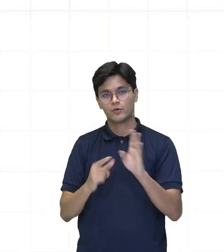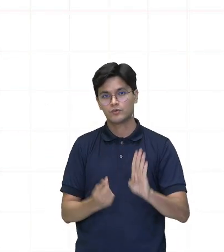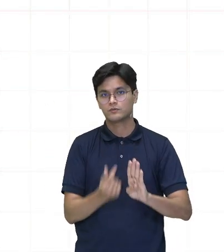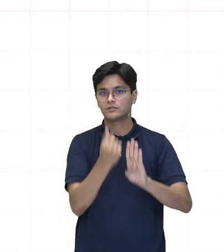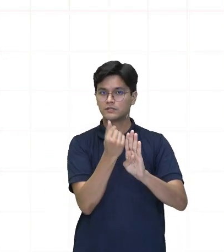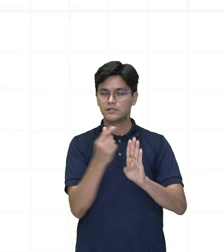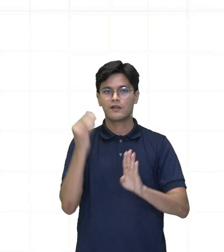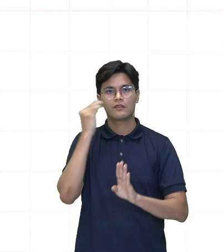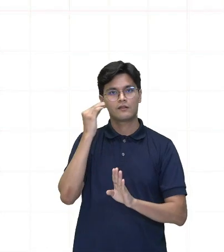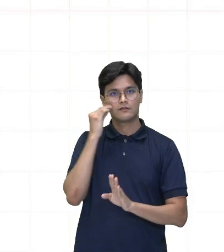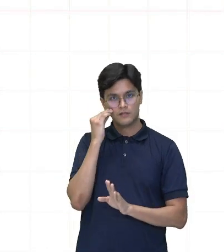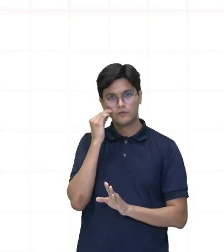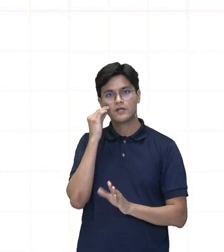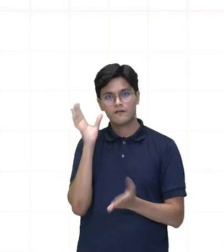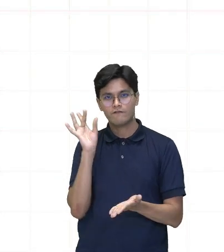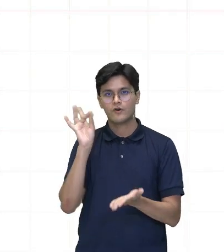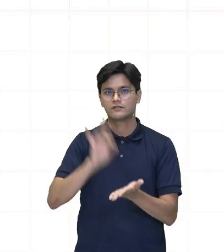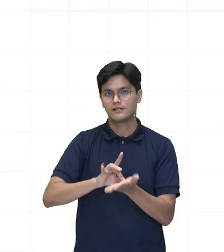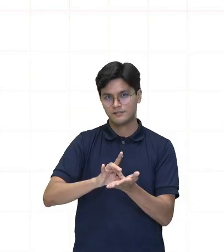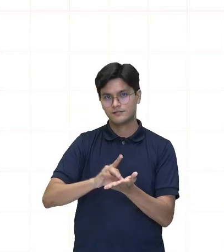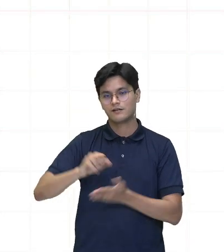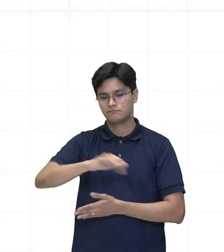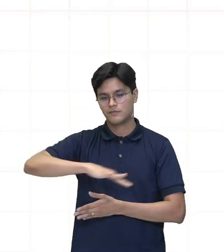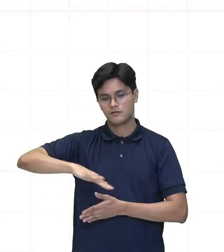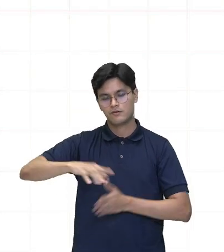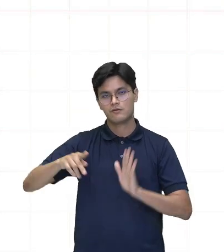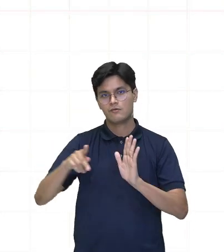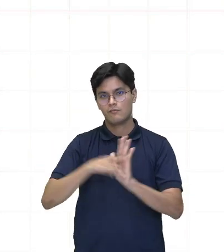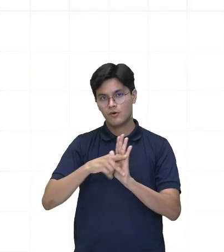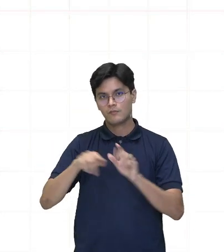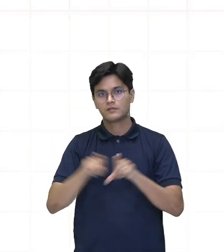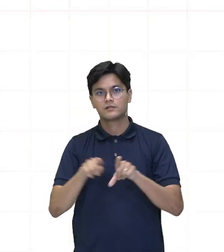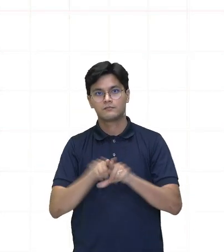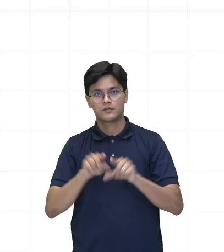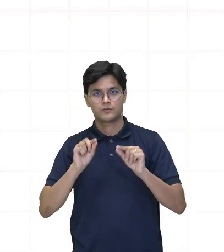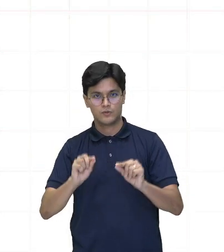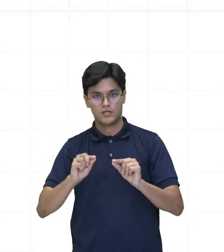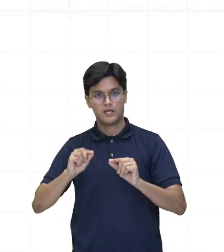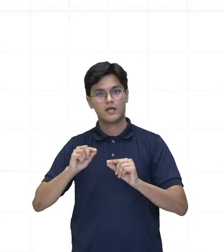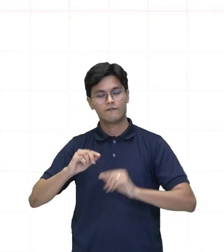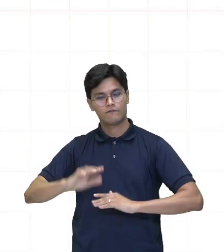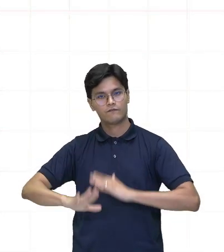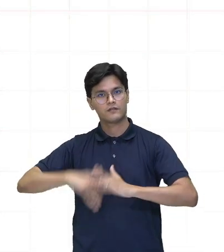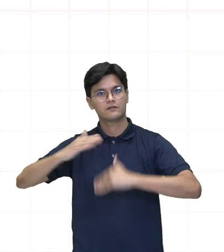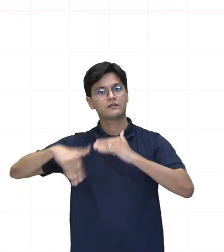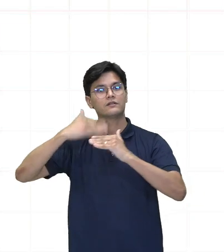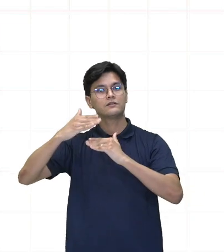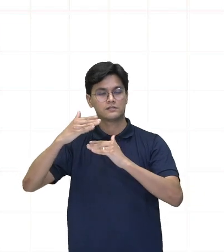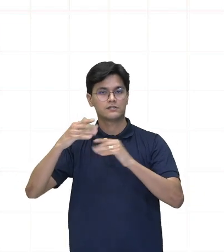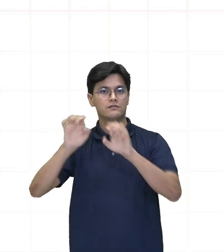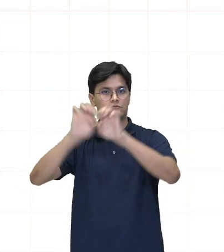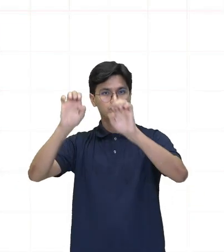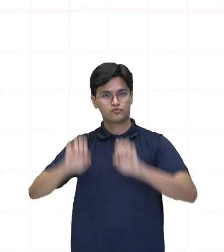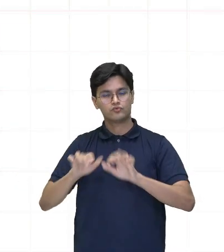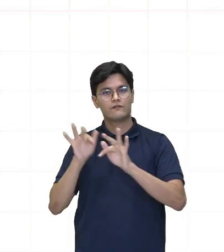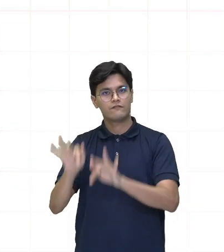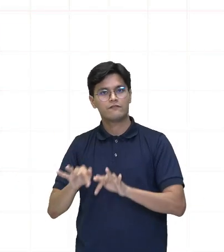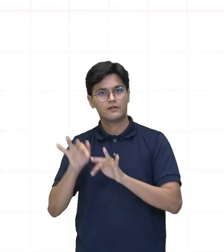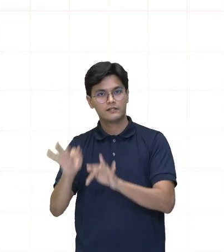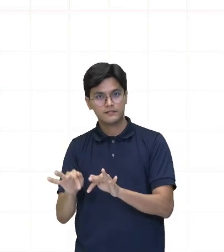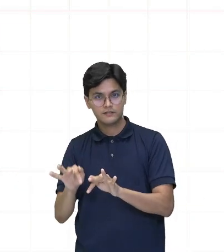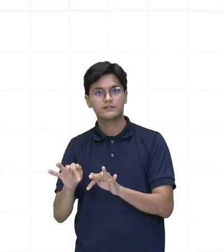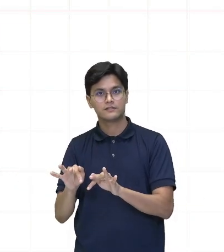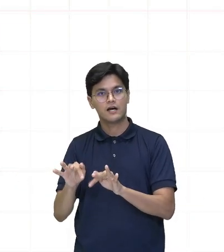no pensamento. E os burgueses, eles vão financiar essas mudanças. Então, a gente vai ter aqui